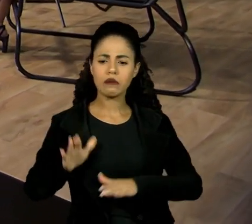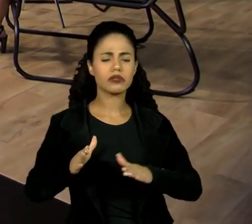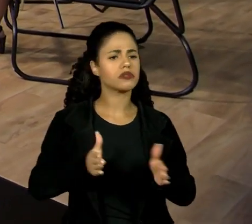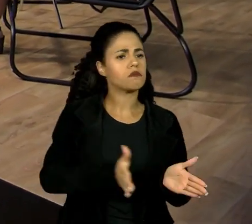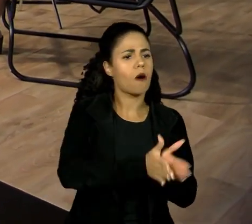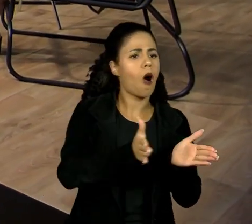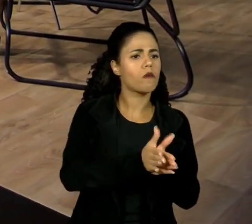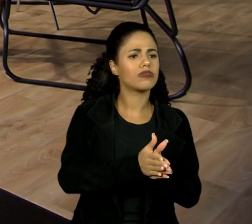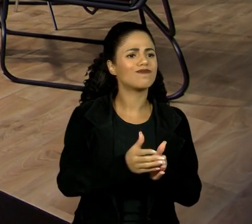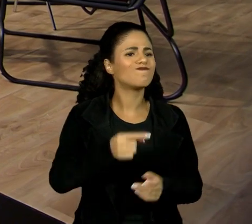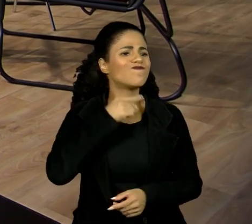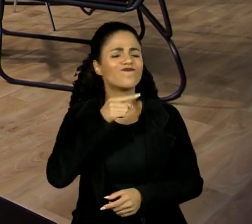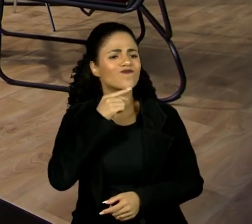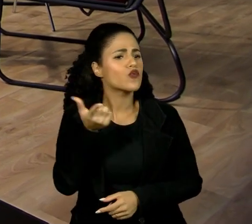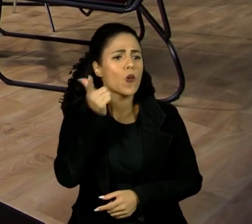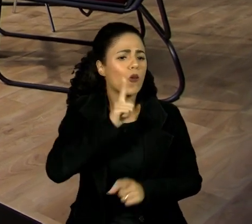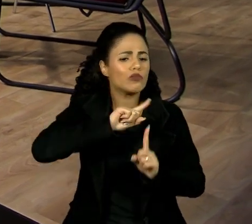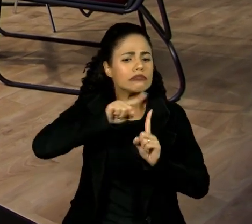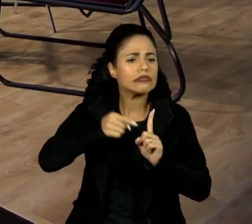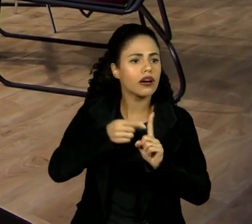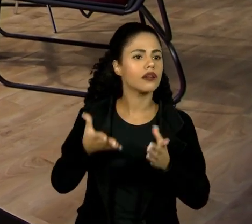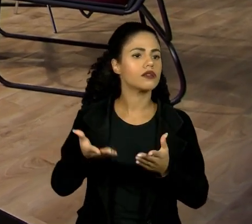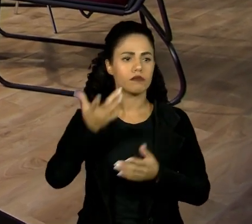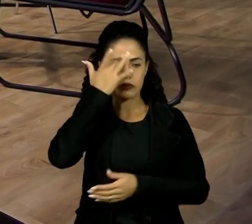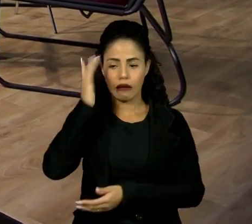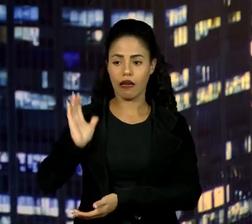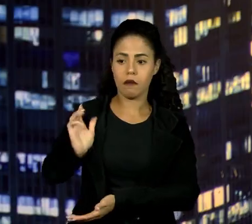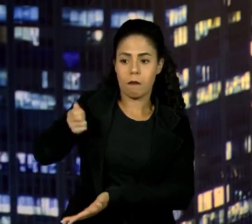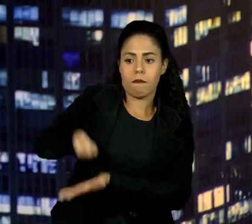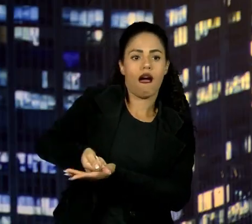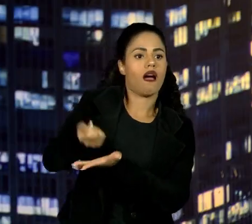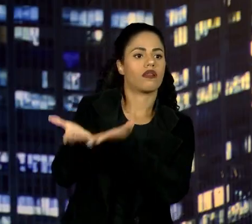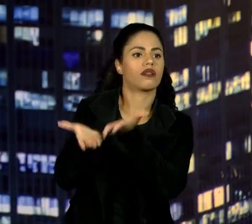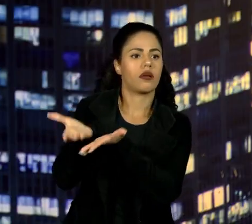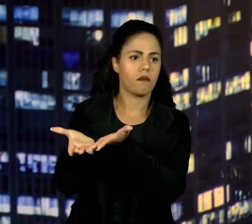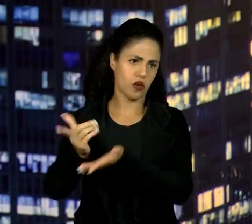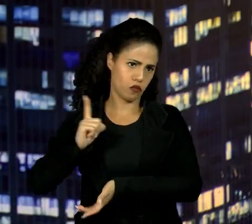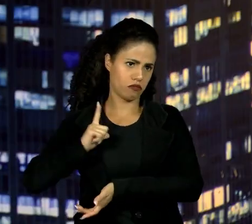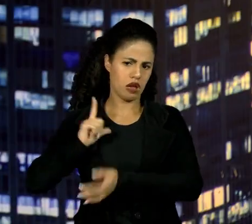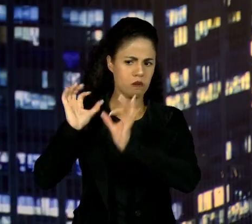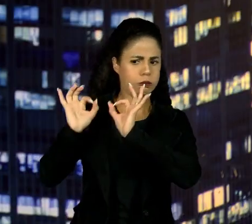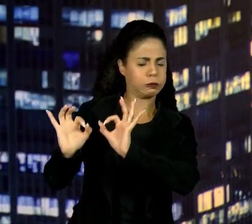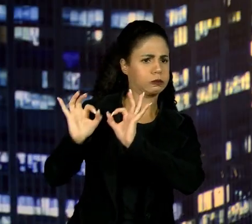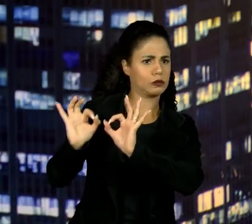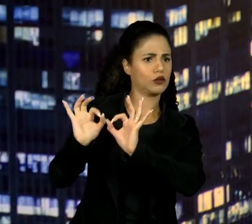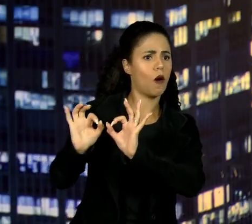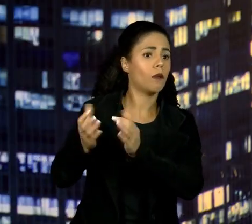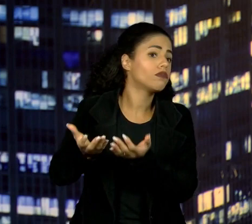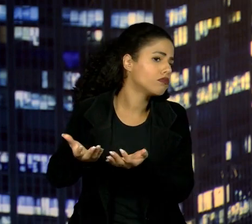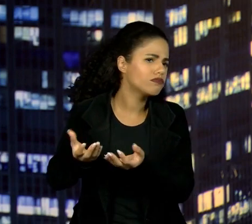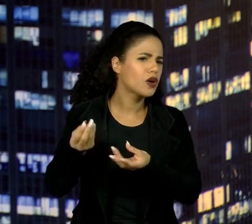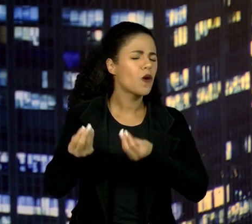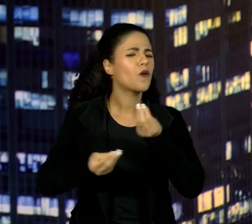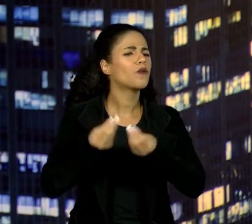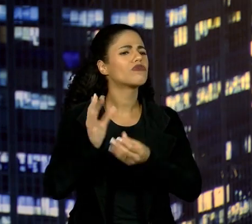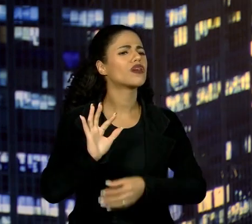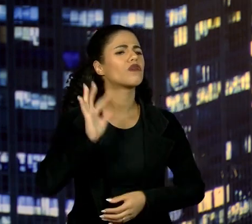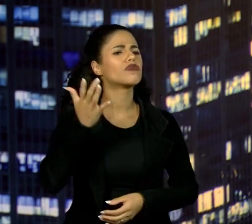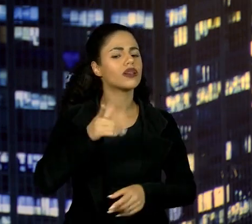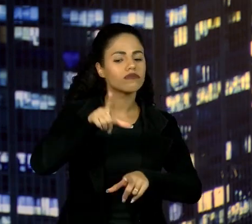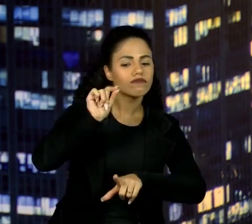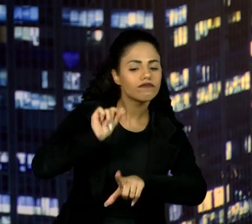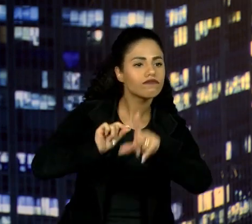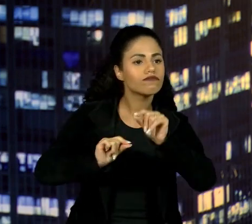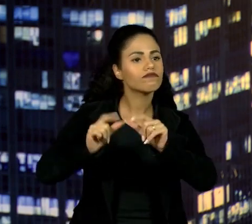casais de baixa renda, casais que têm dinheiro para fazer um tratamento numa clínica privada, né? Quais são as opções